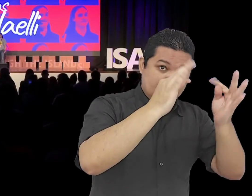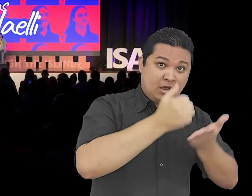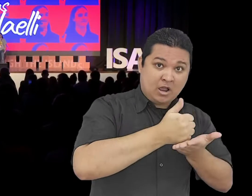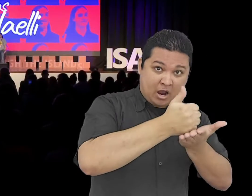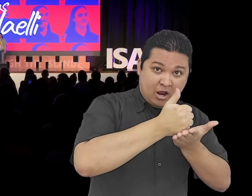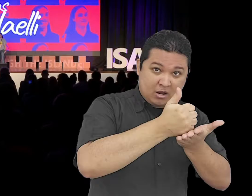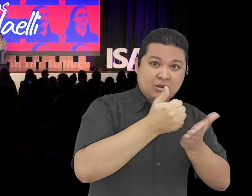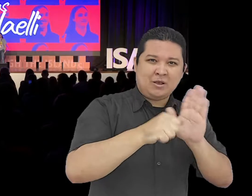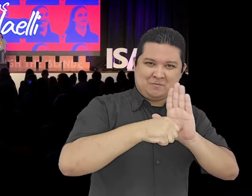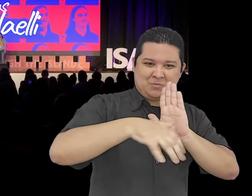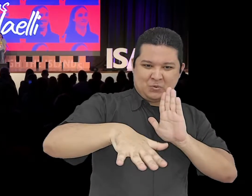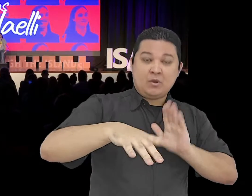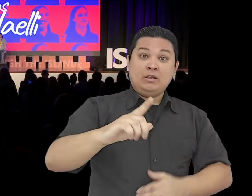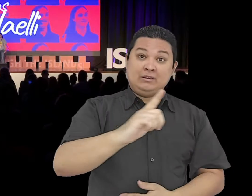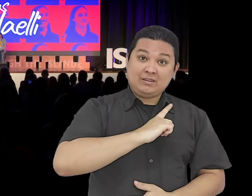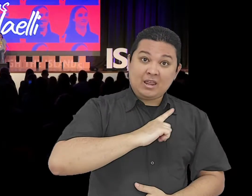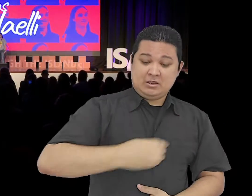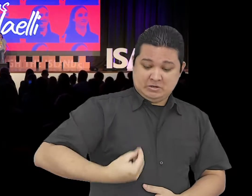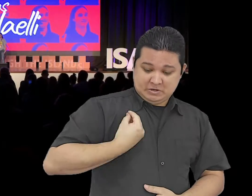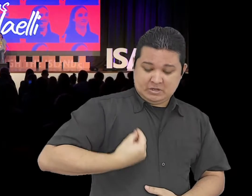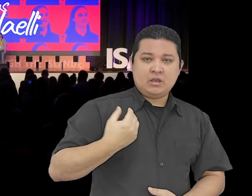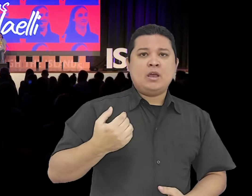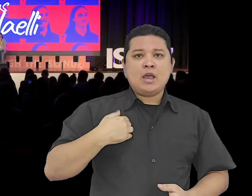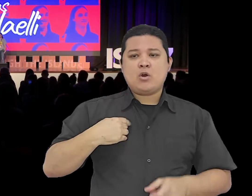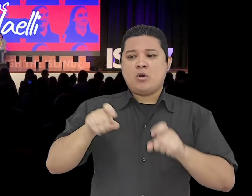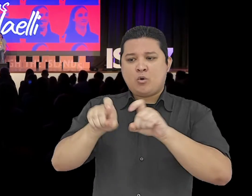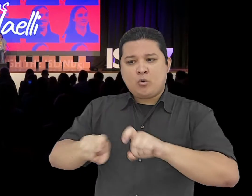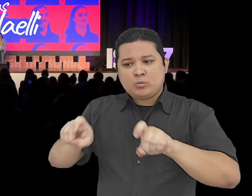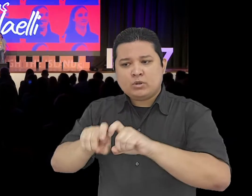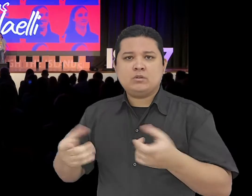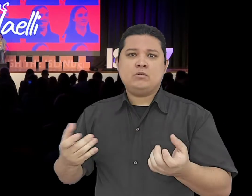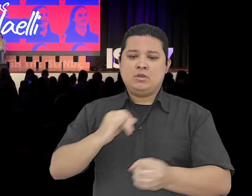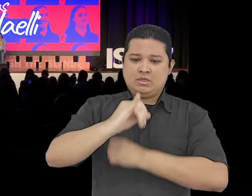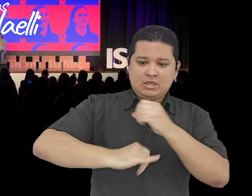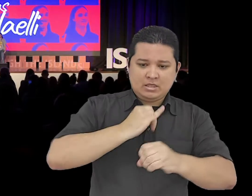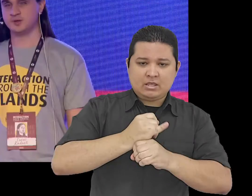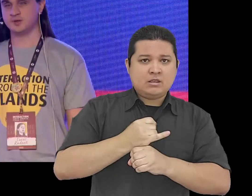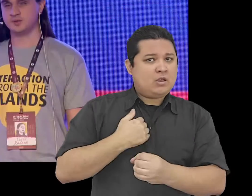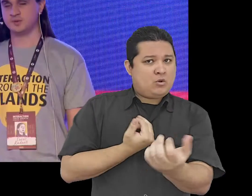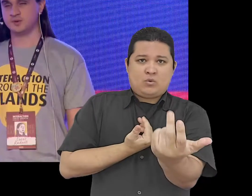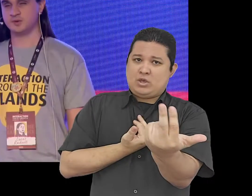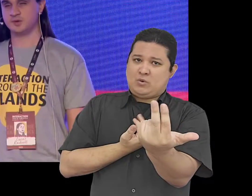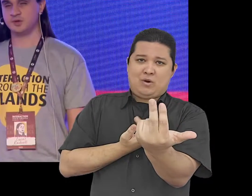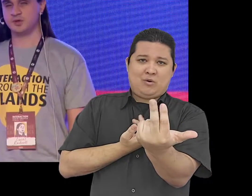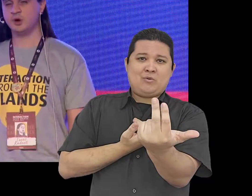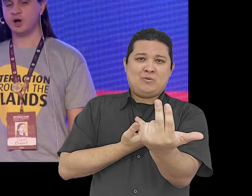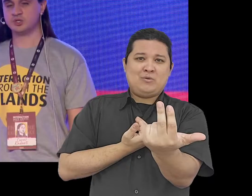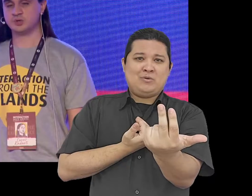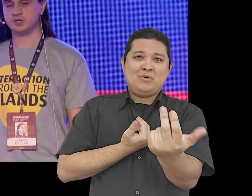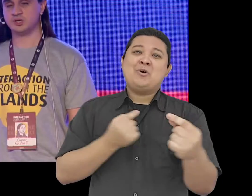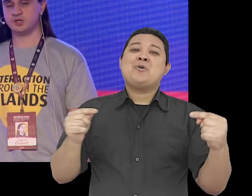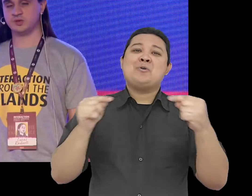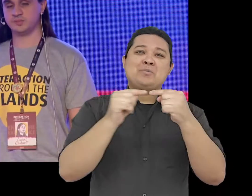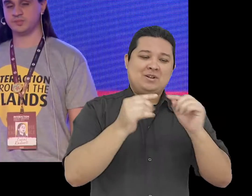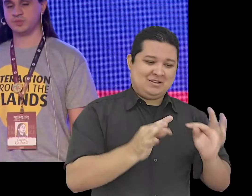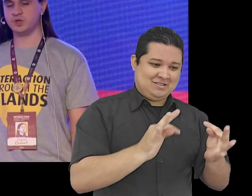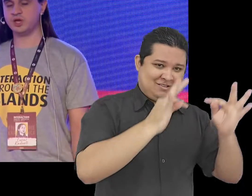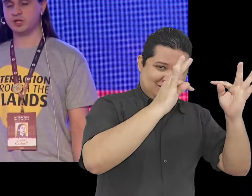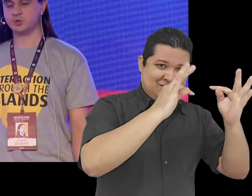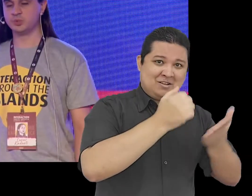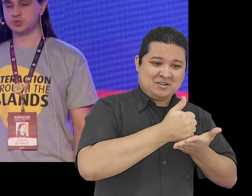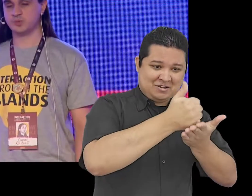num computador, na internet, eu consigo fazer praticamente as mesmas coisas que vocês, eu acho